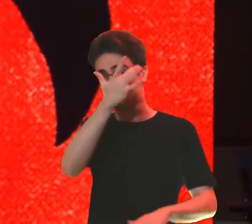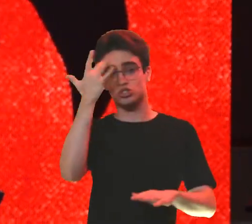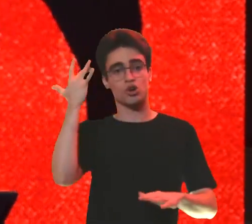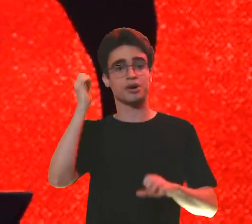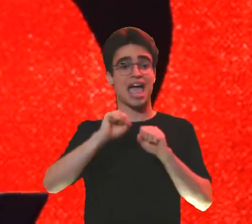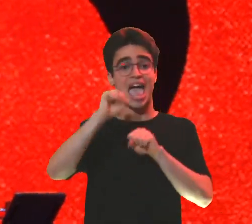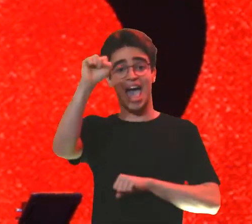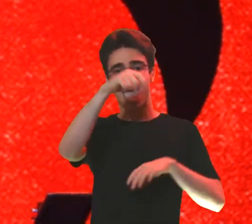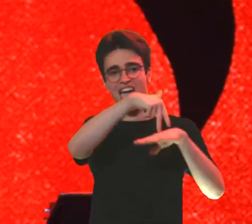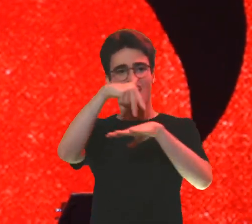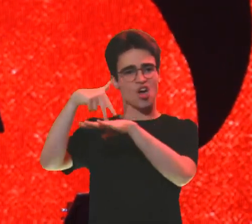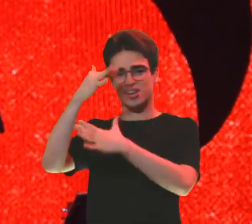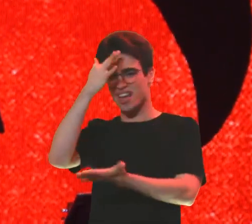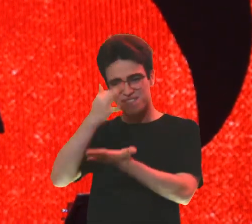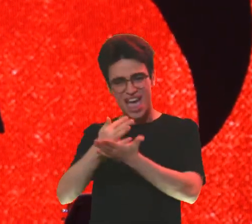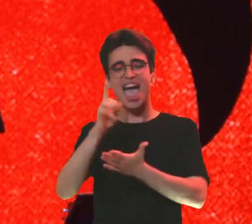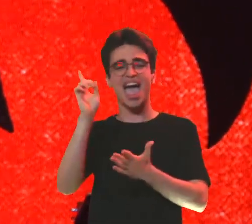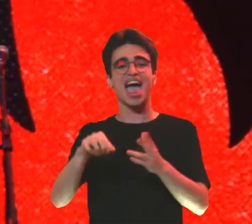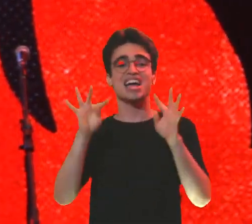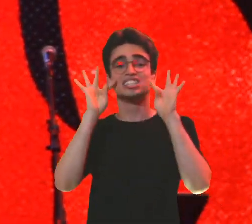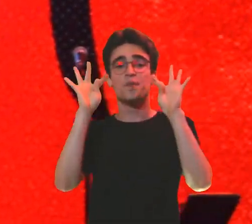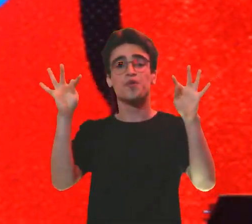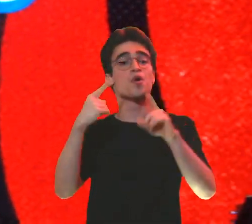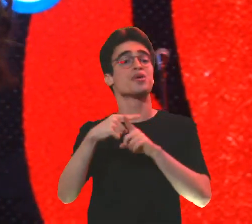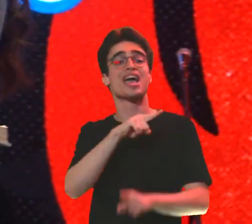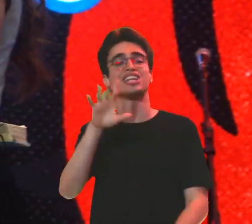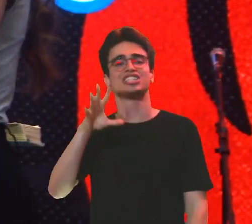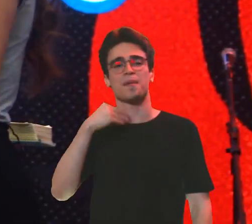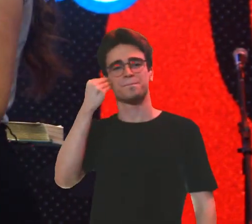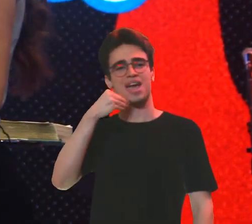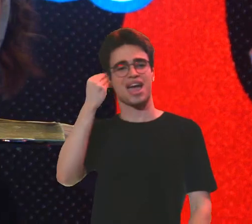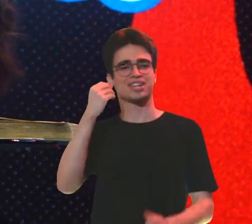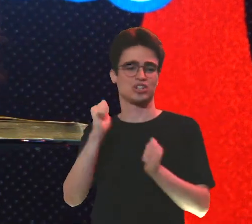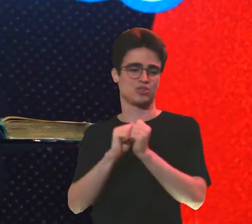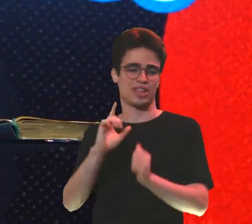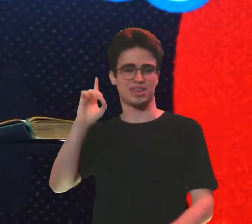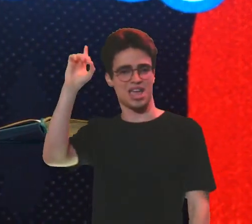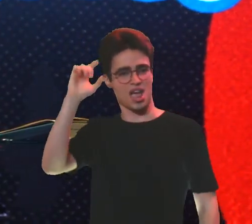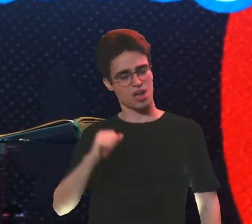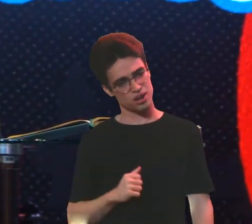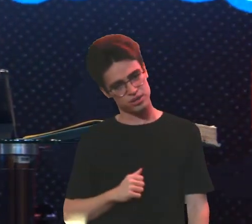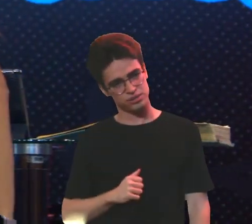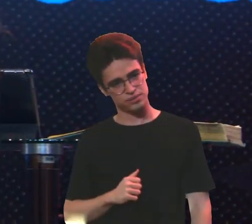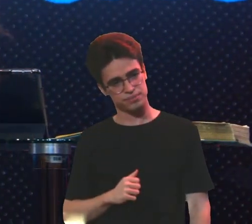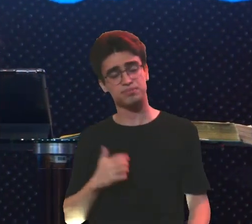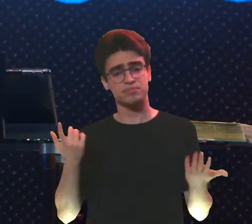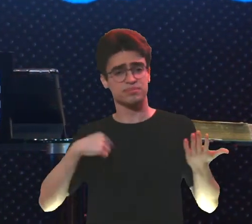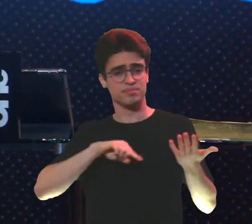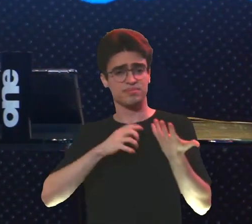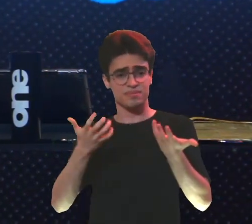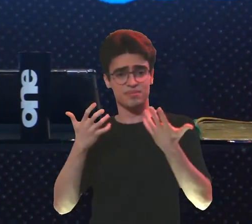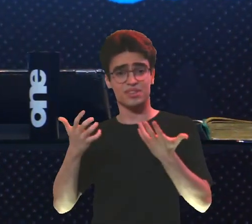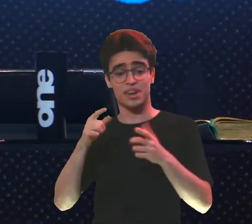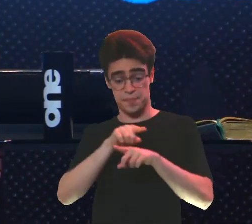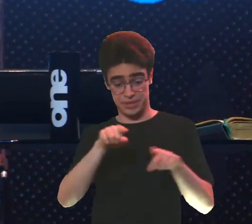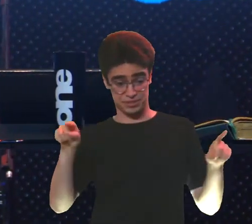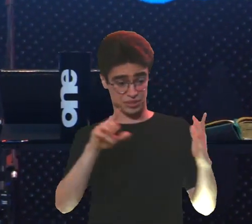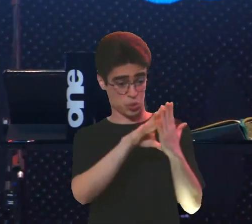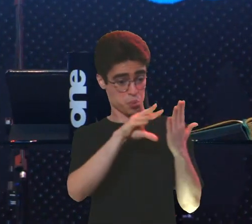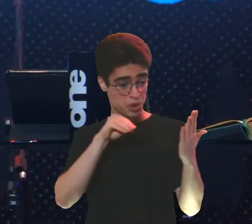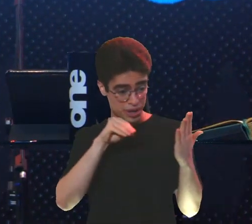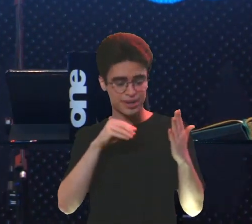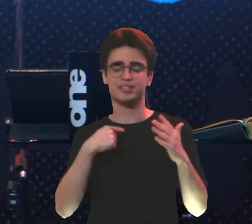eles tinham vivido algo com o Senhor. Se nós queremos nos parecer cada vez mais com eles, nós precisamos ser